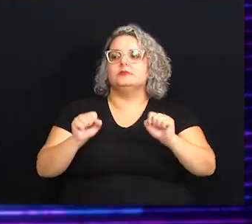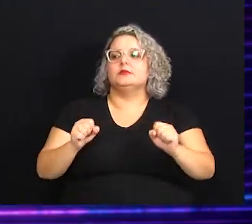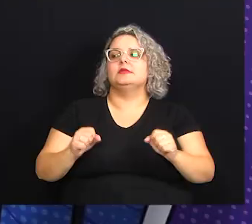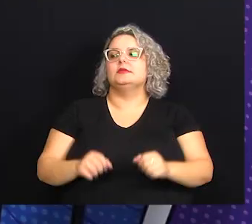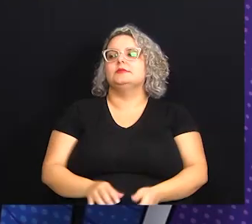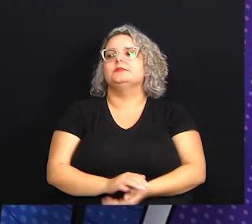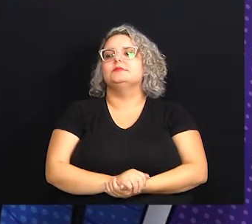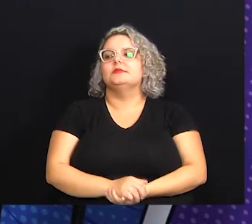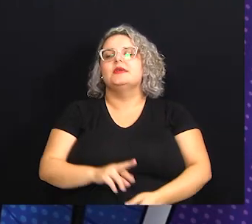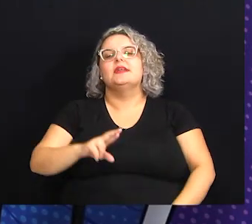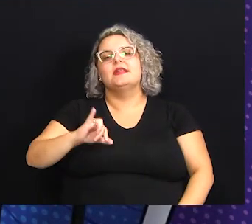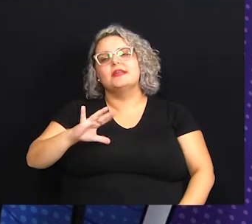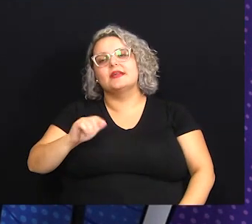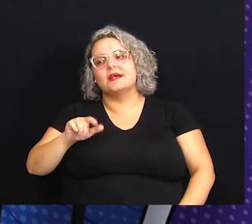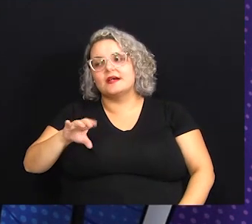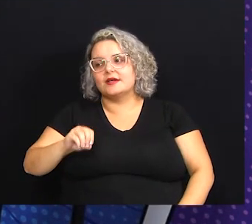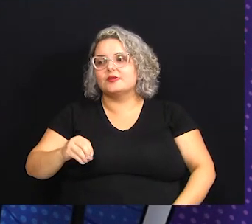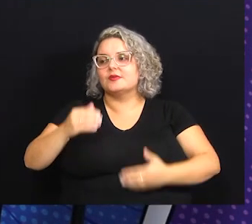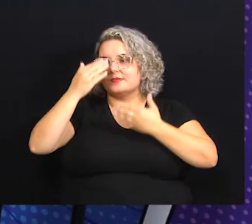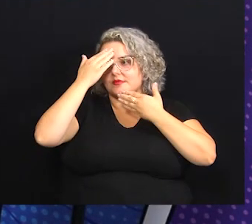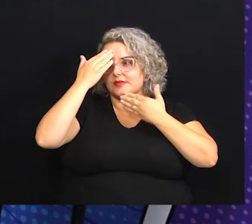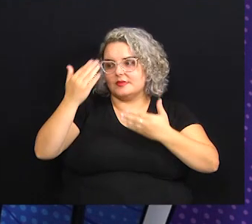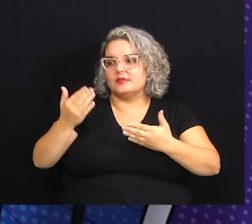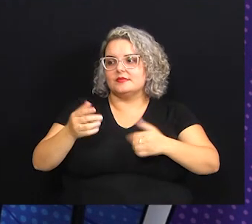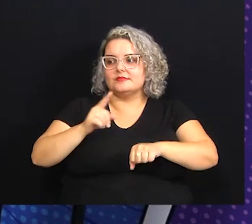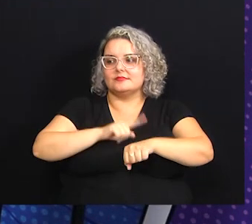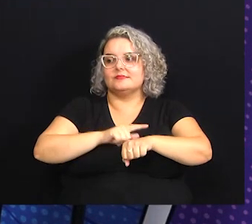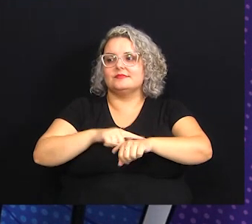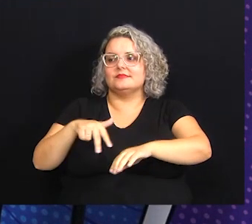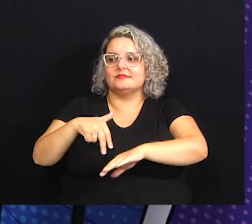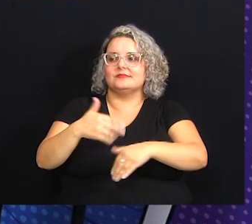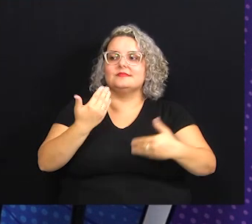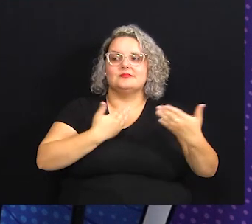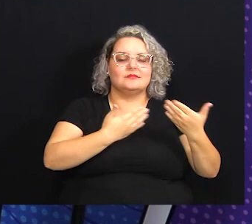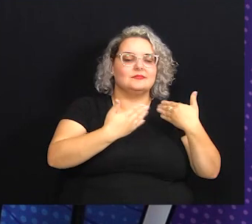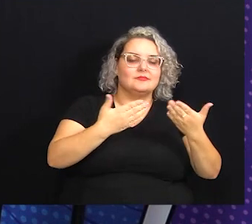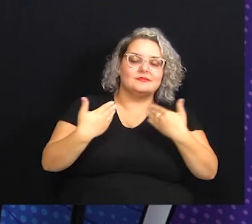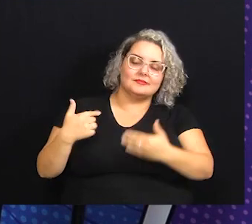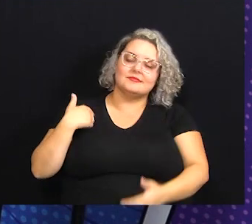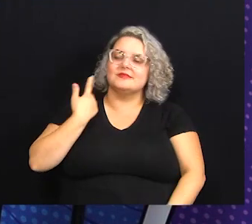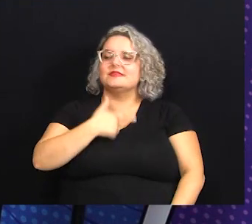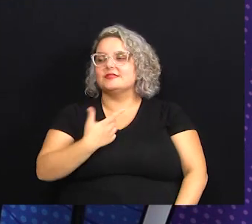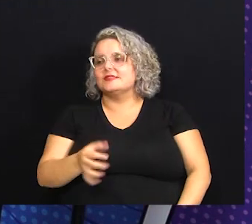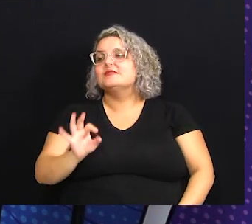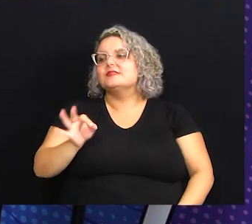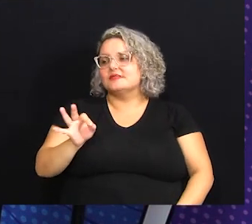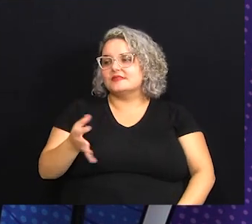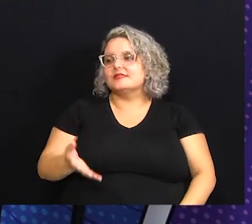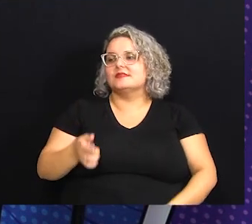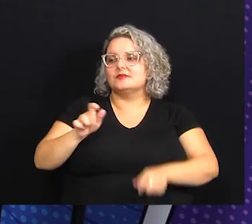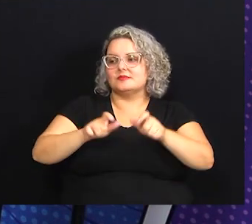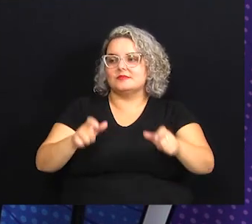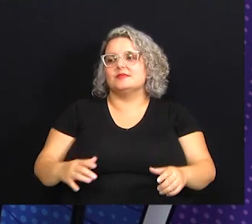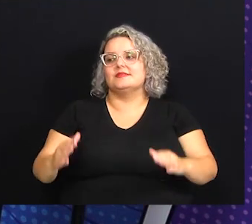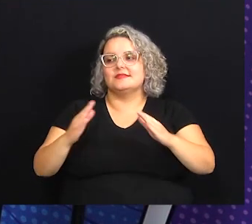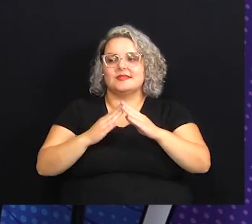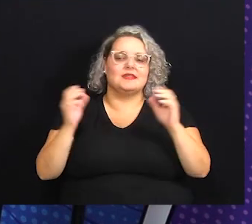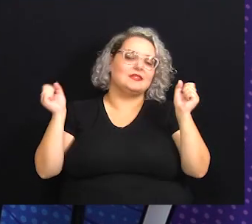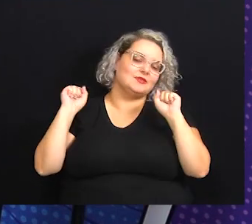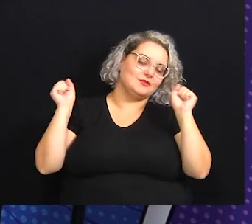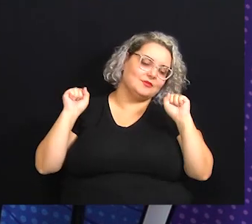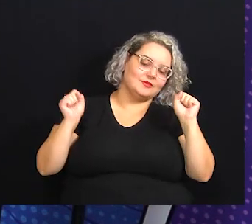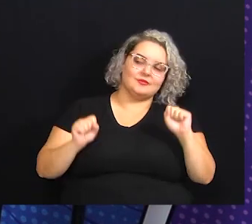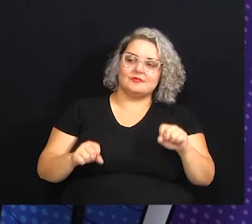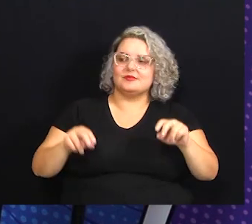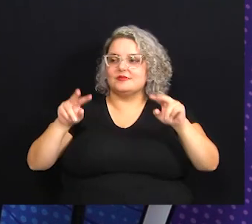puder chegar. Ricardo, muito obrigado, né, por você separar aí um tempinho para bater esse papo com a gente, né? Tenho certeza que o pessoal de casa